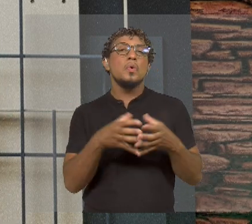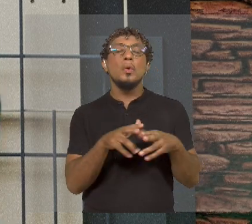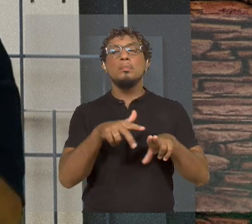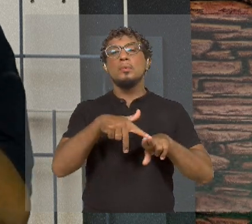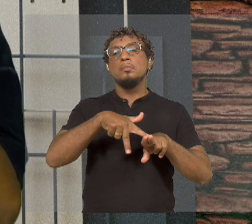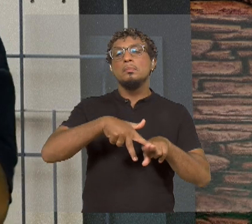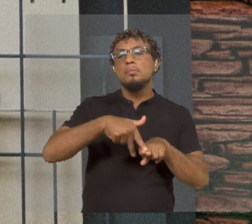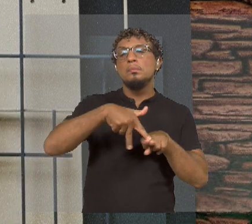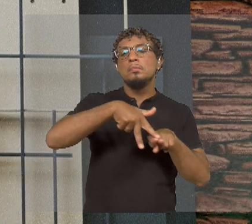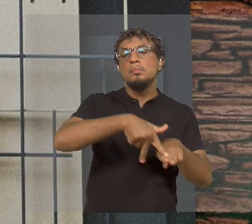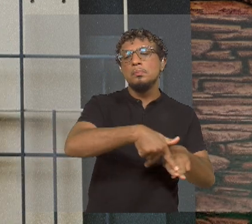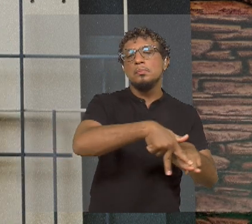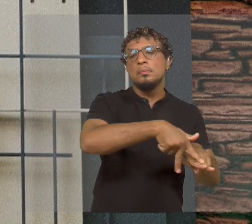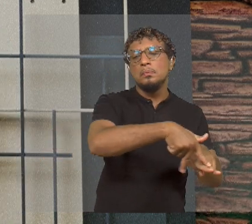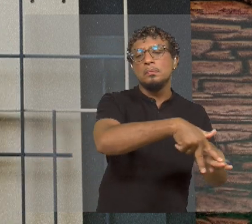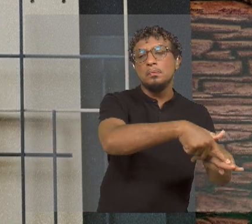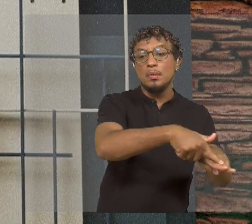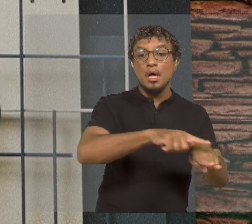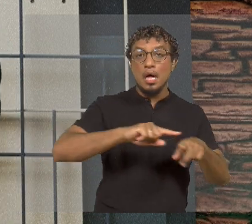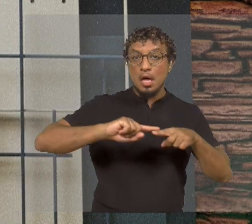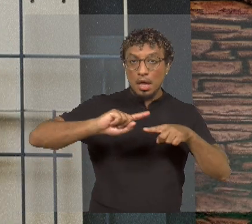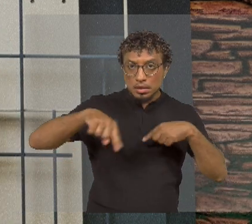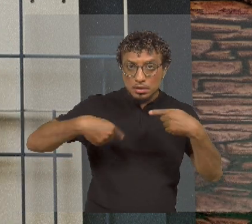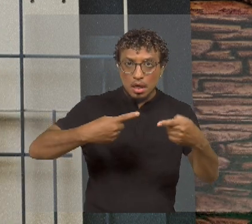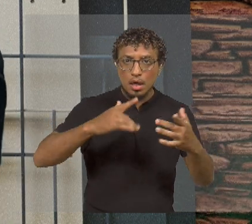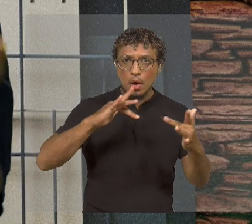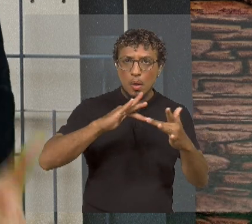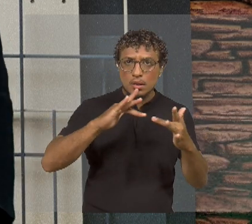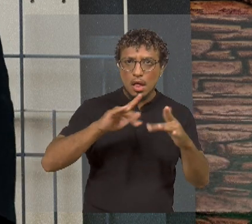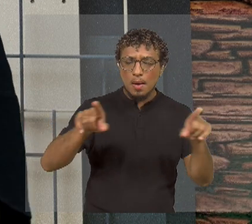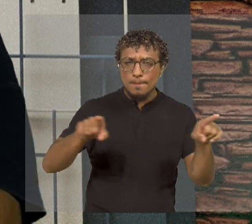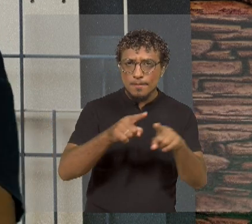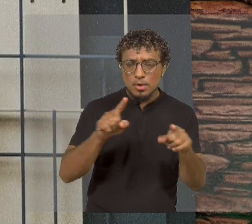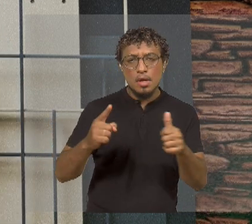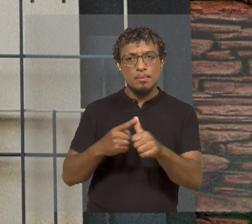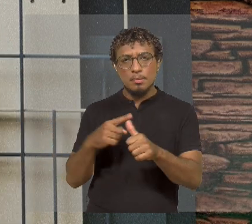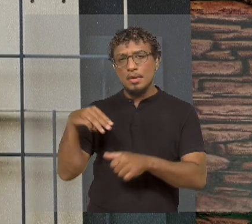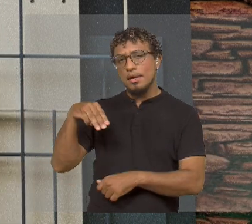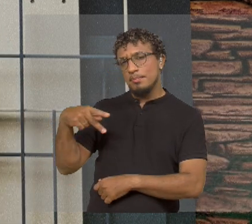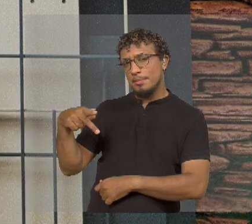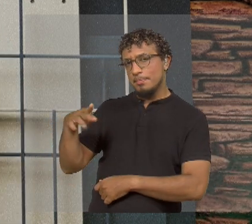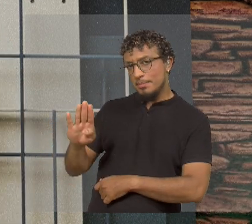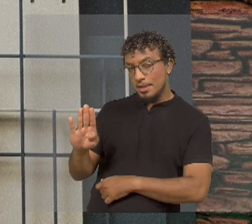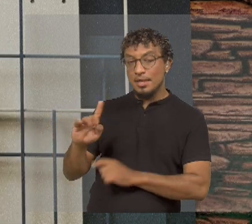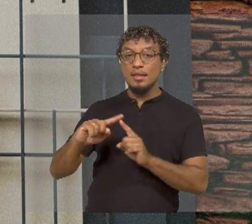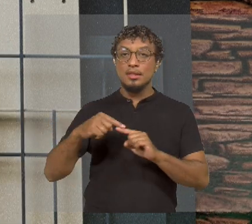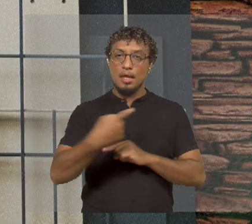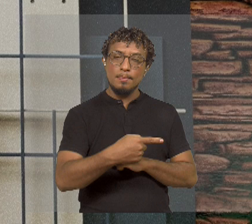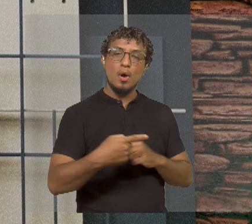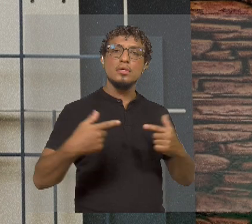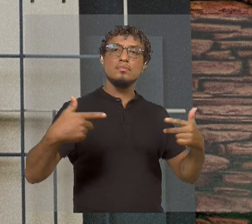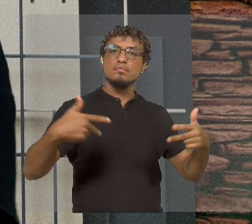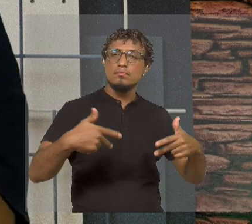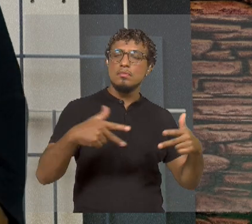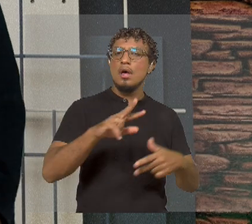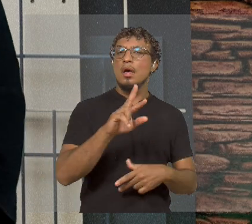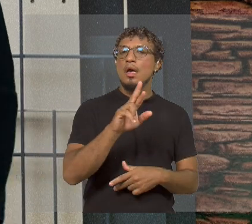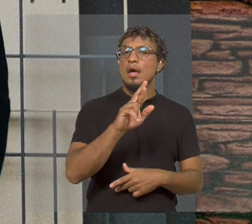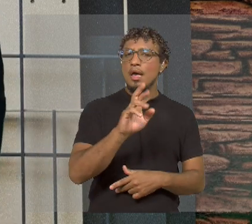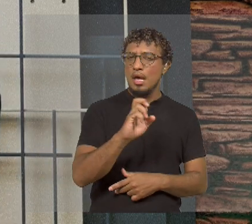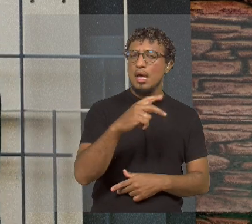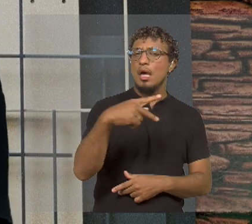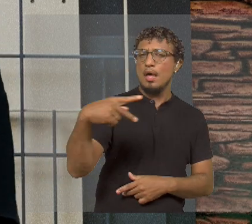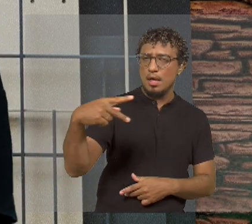skate. Aí, com o passar do tempo, eu fui também tendo contato com a música. Primeiro MPB e depois o rap, assim, sabe? E